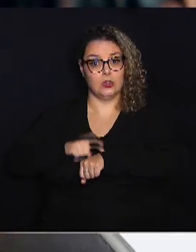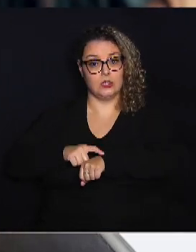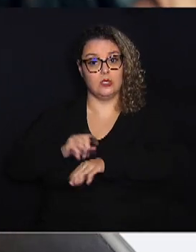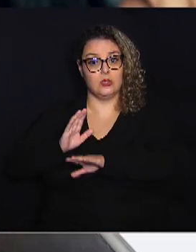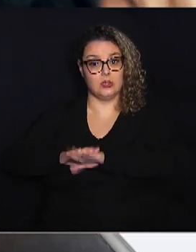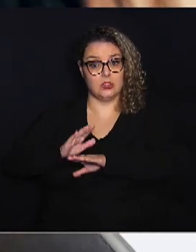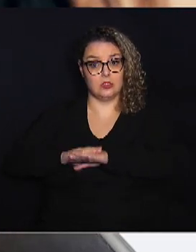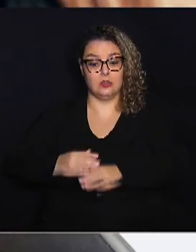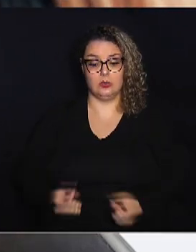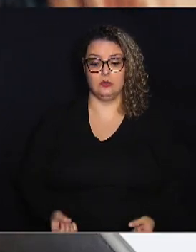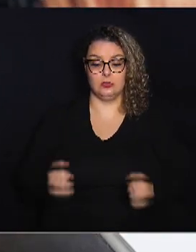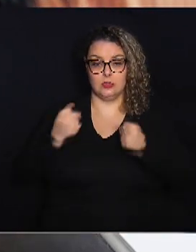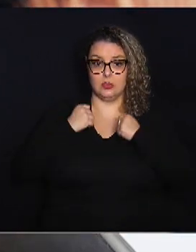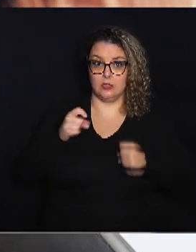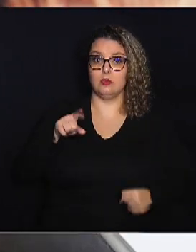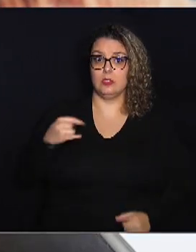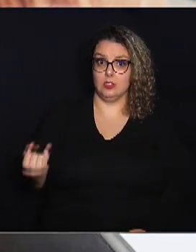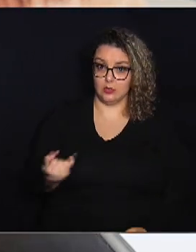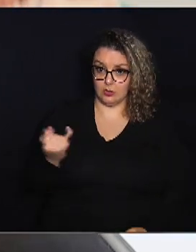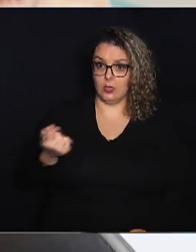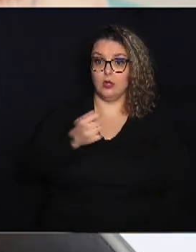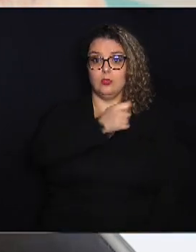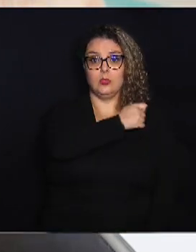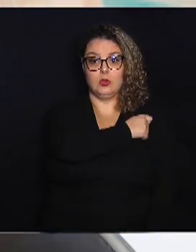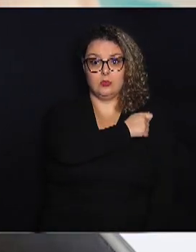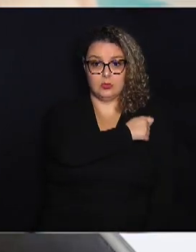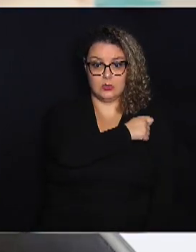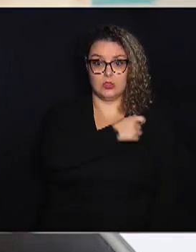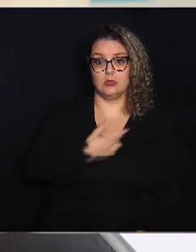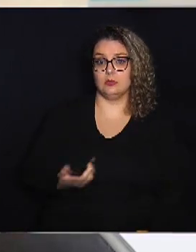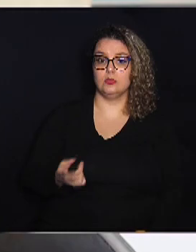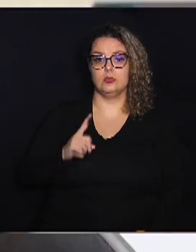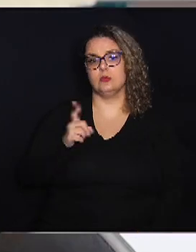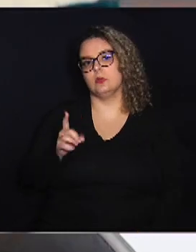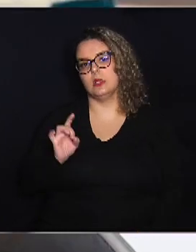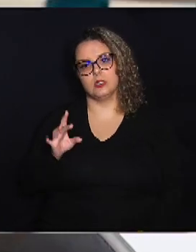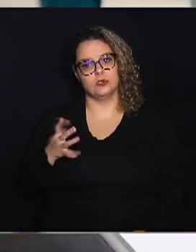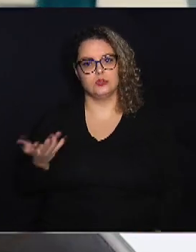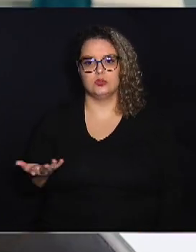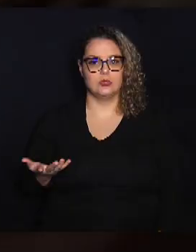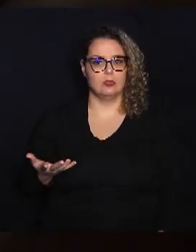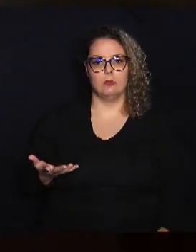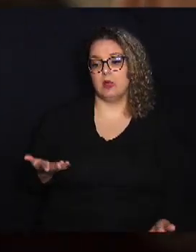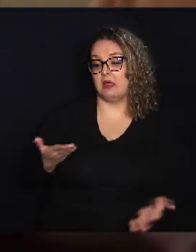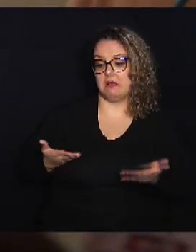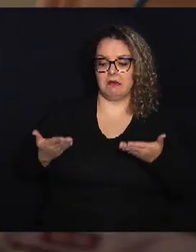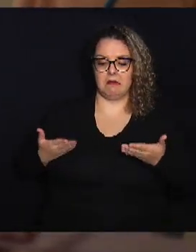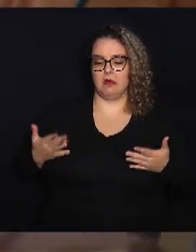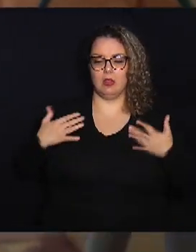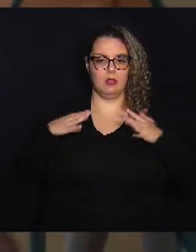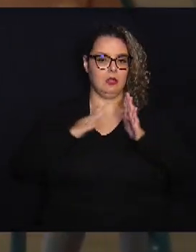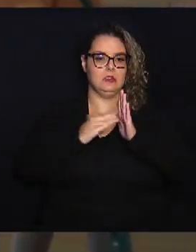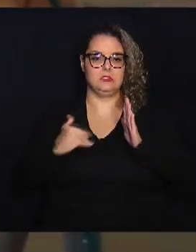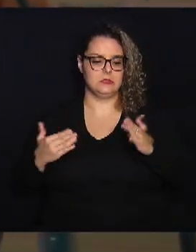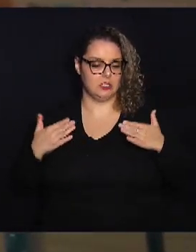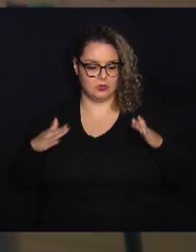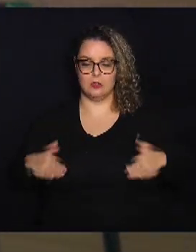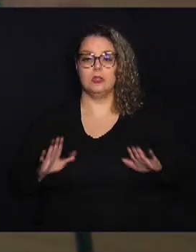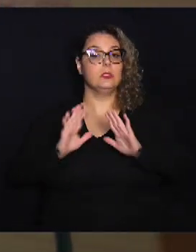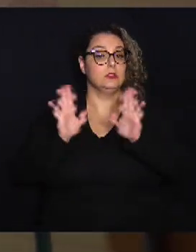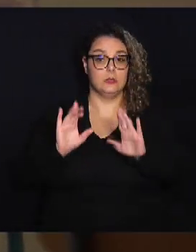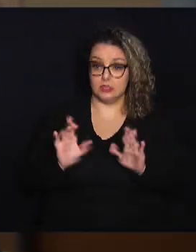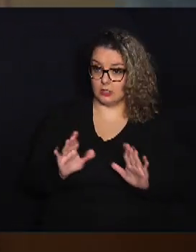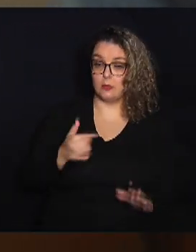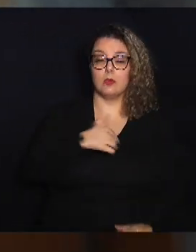atividade física, isso é fundamental para o aluno, isso não é vislumbrando o corpo, não é vislumbrando a estética, é vislumbrando a